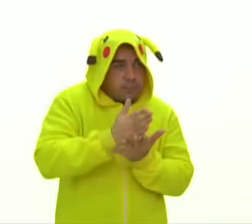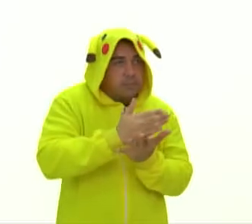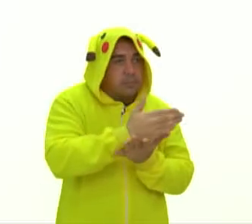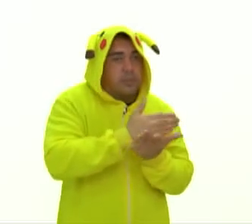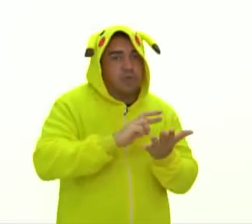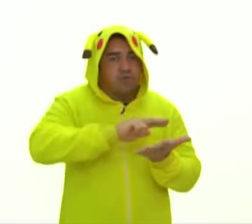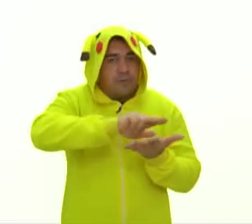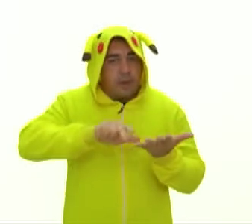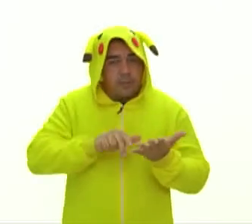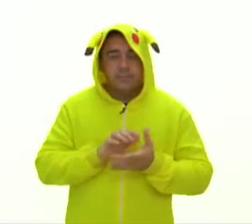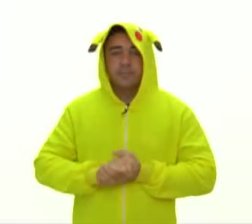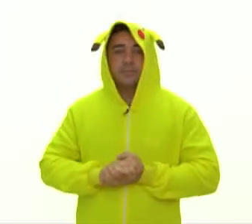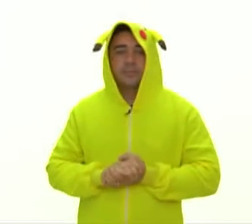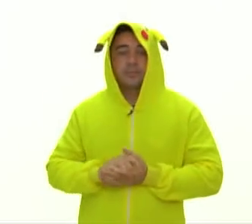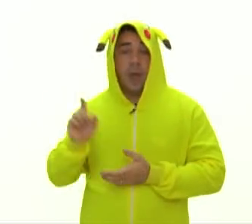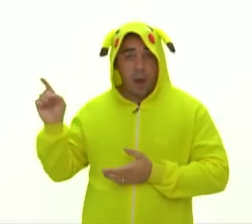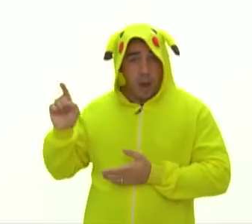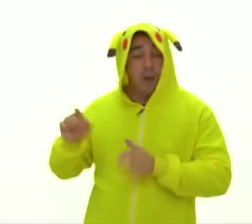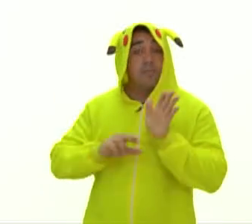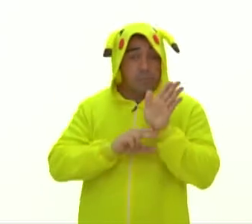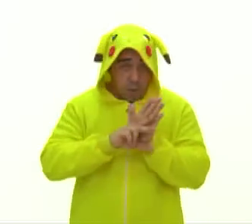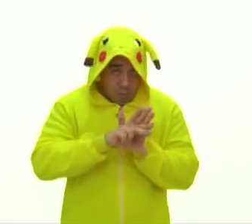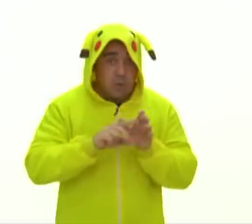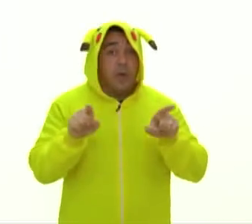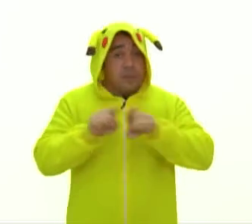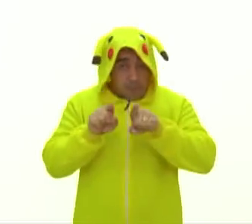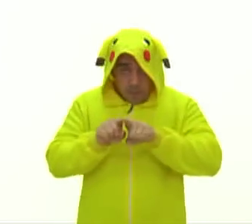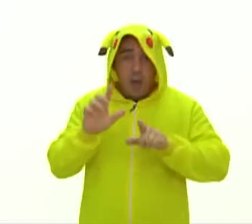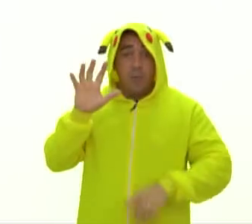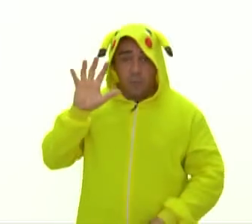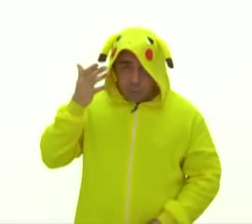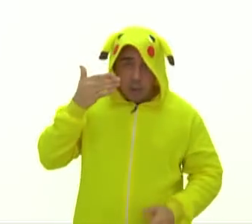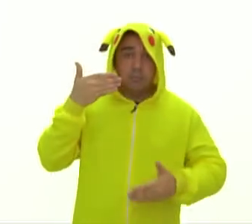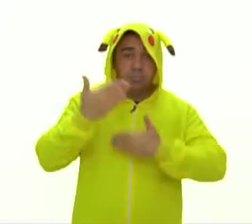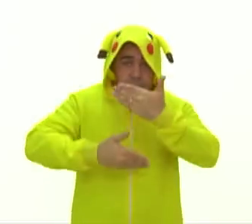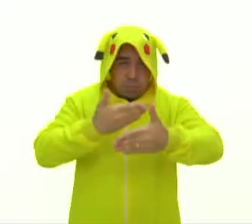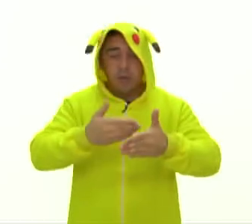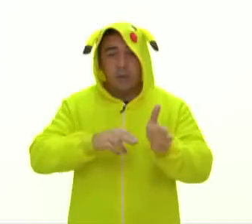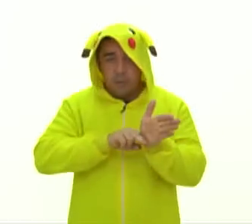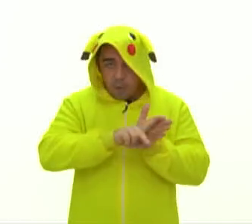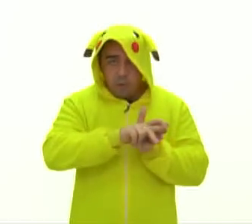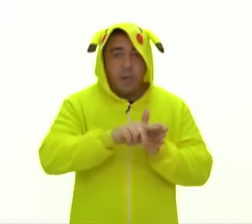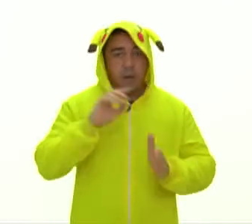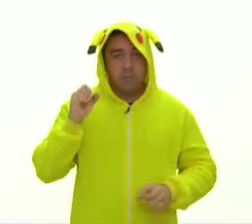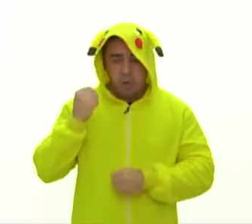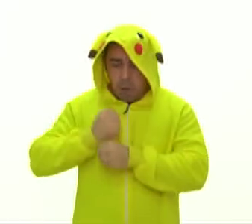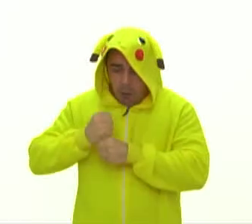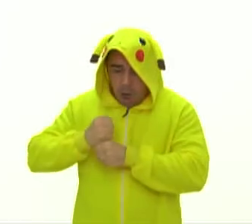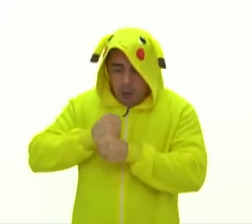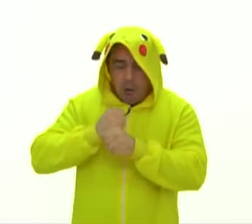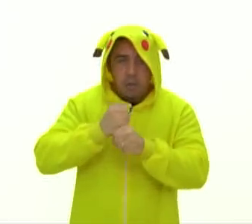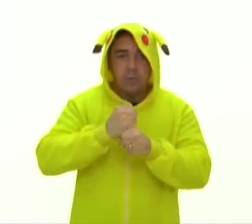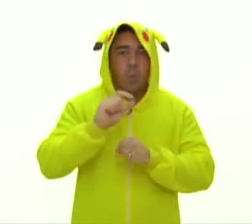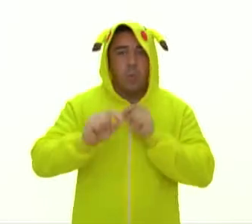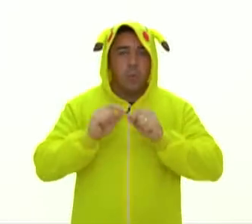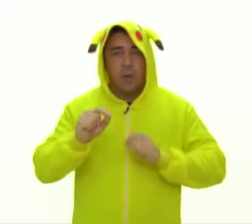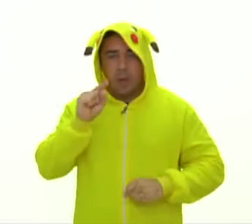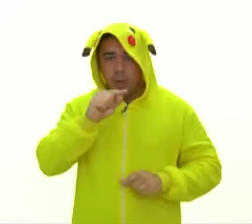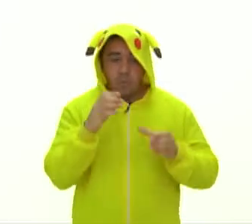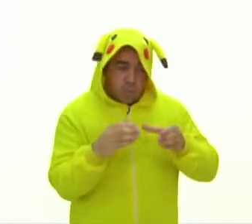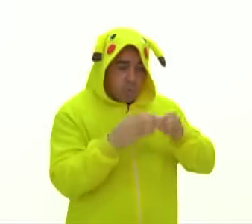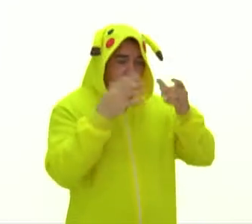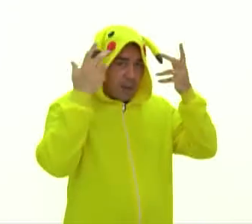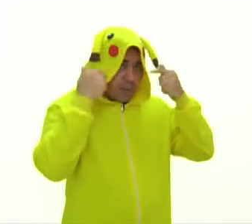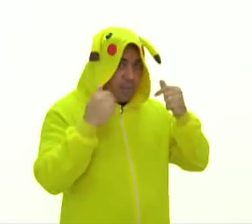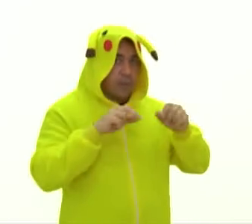né? Em biologia, um processo semelhante ocorre ao longo de milhões de anos. Quando uma espécie passa a ocupar